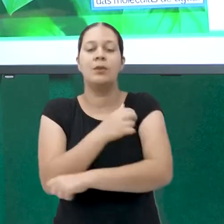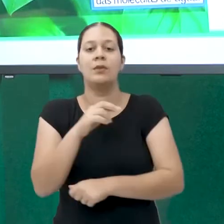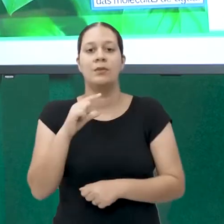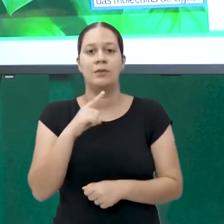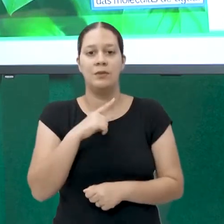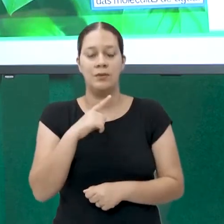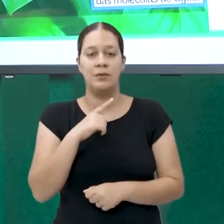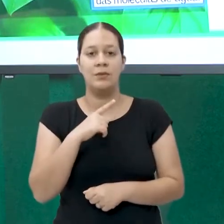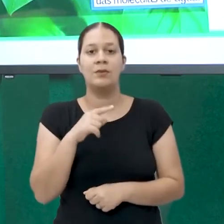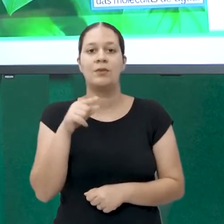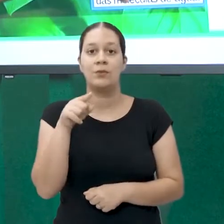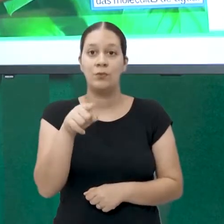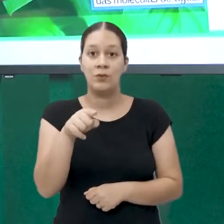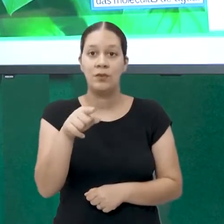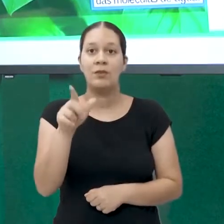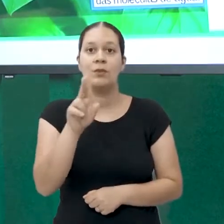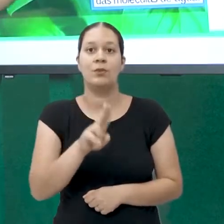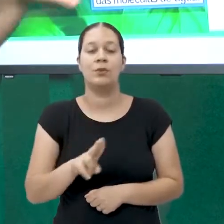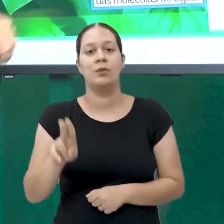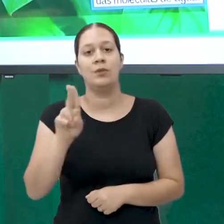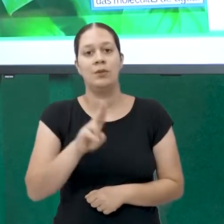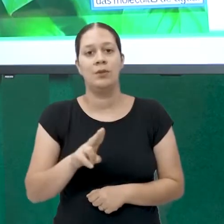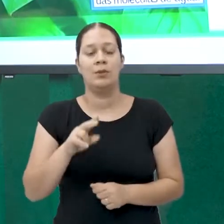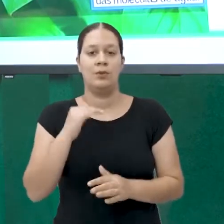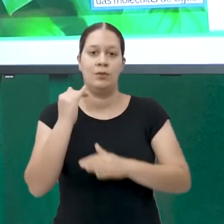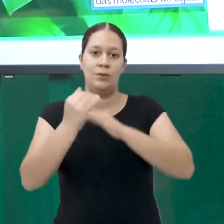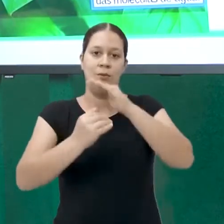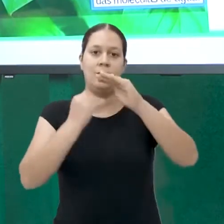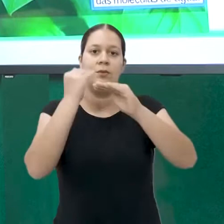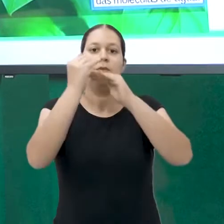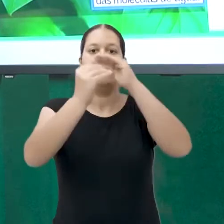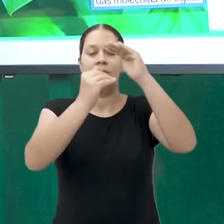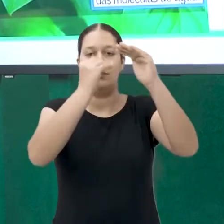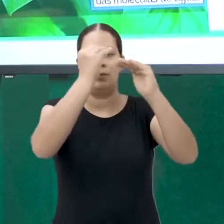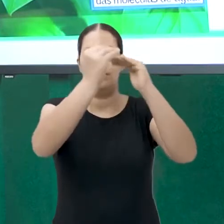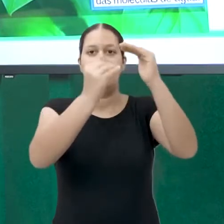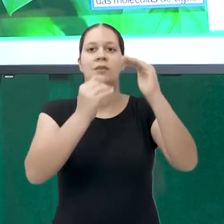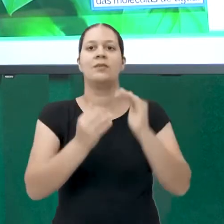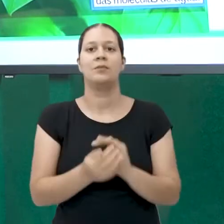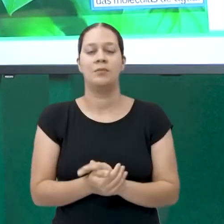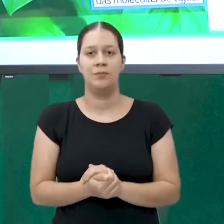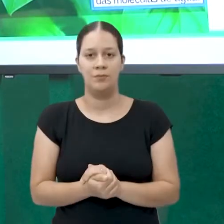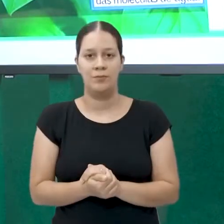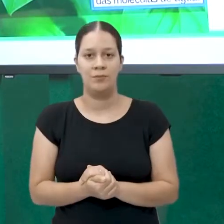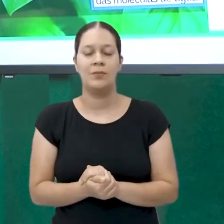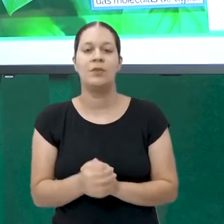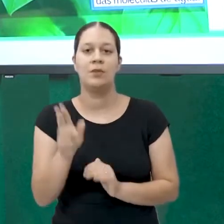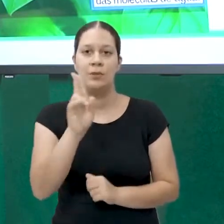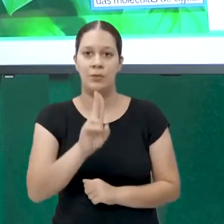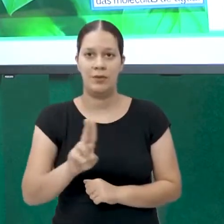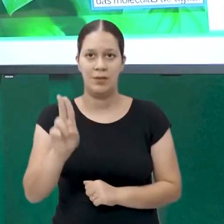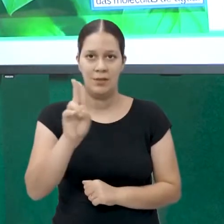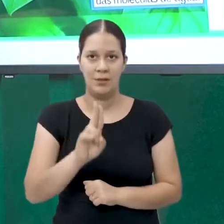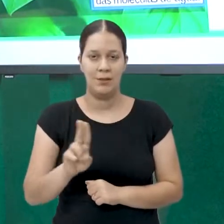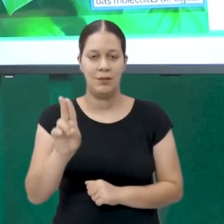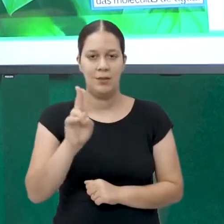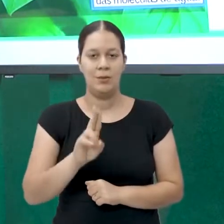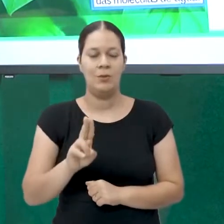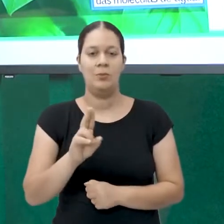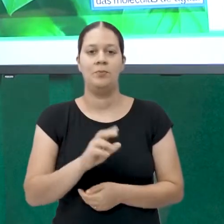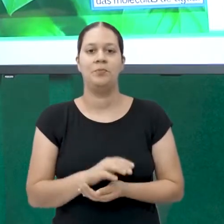de energia dela, libera oxigênio, que você utiliza. No seu processo, você libera gás carbônico, que